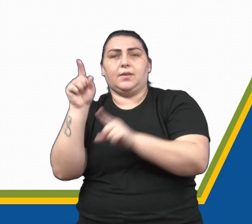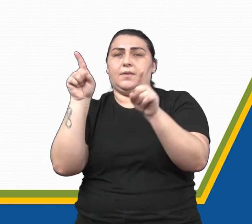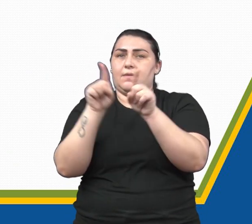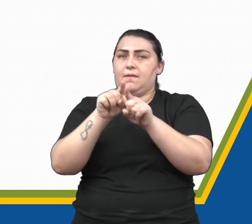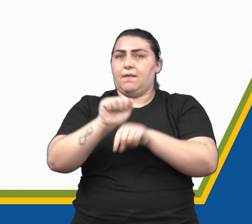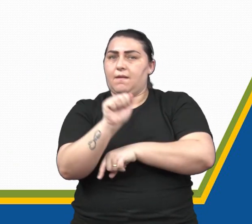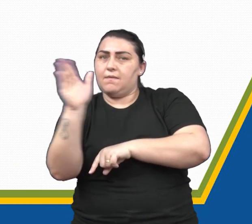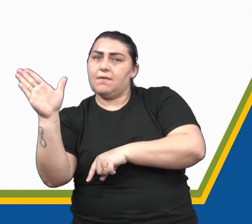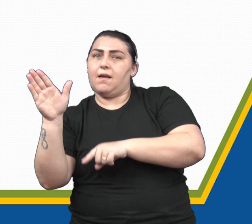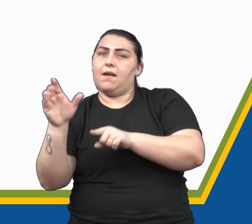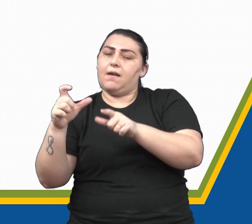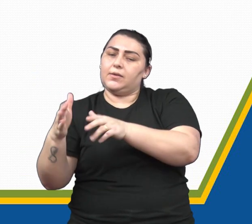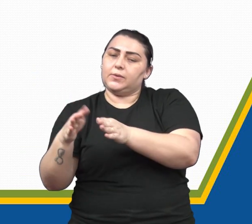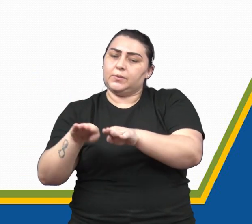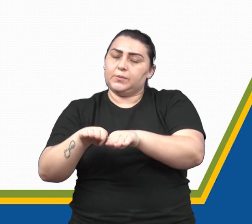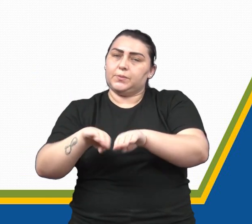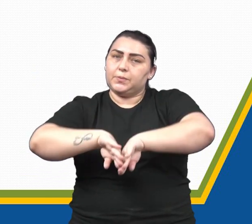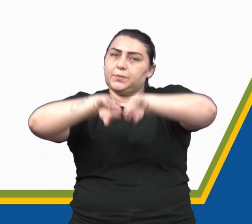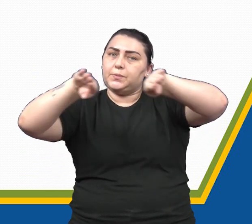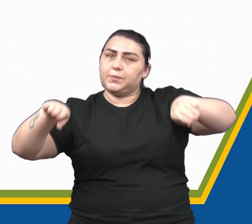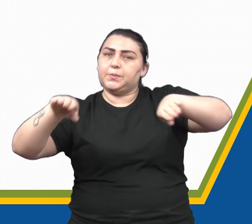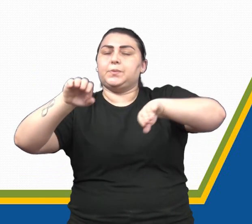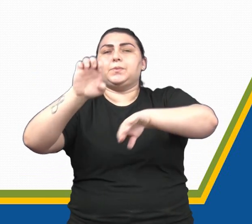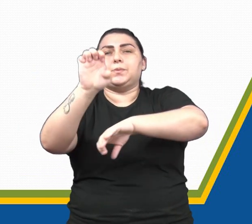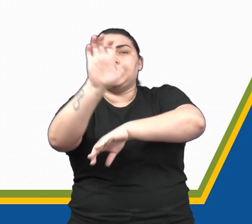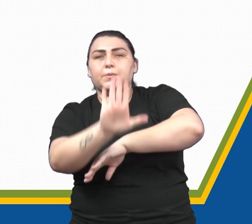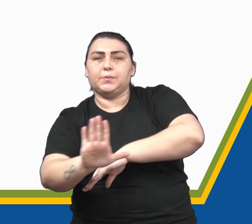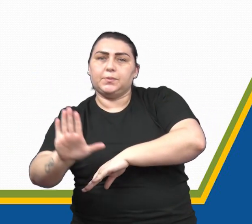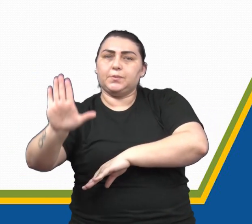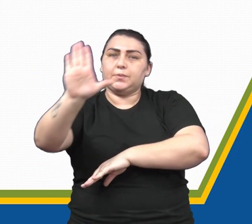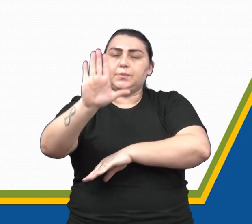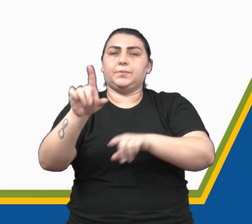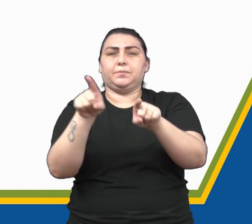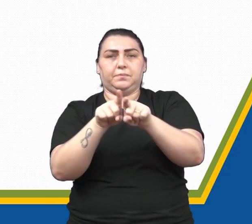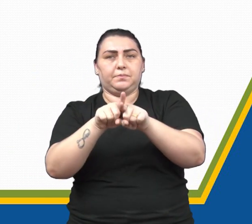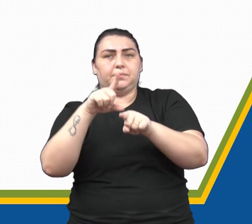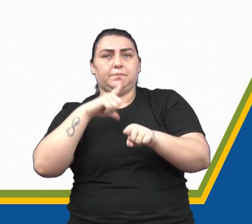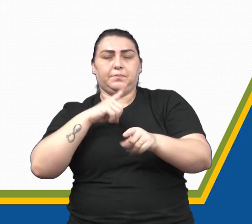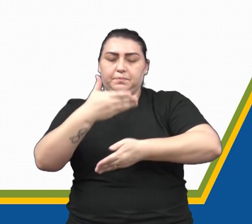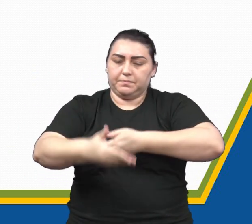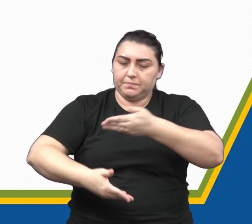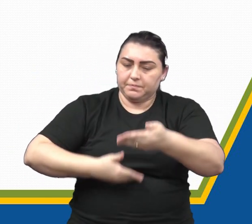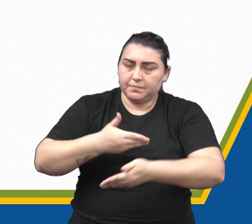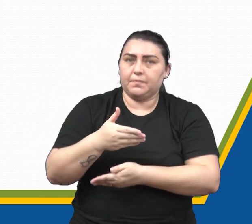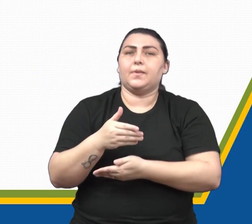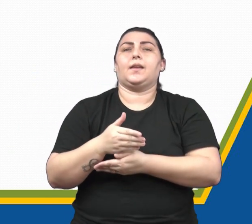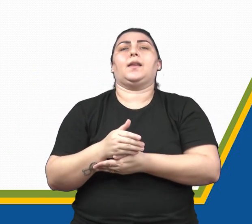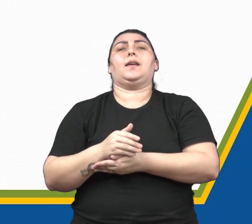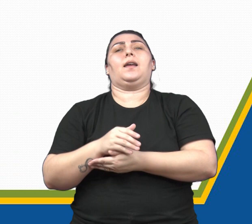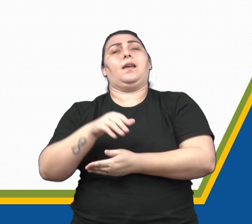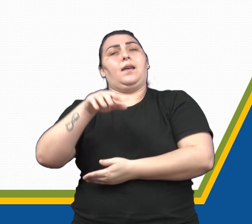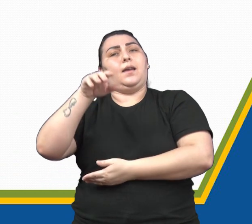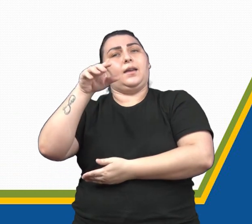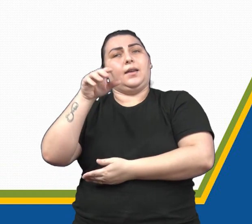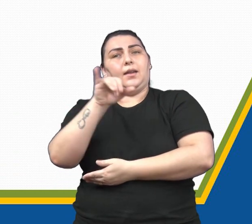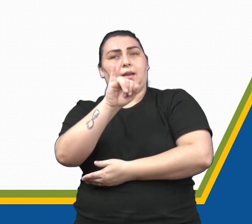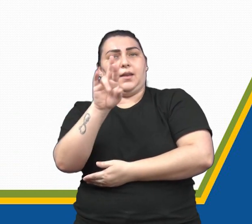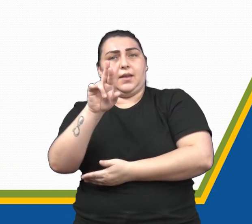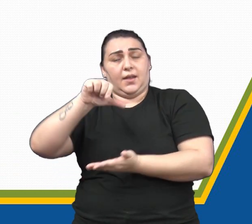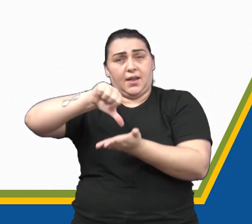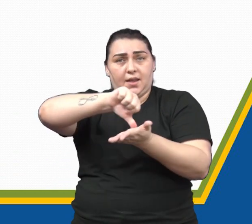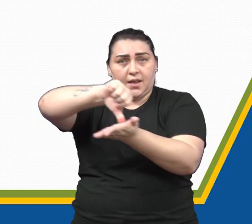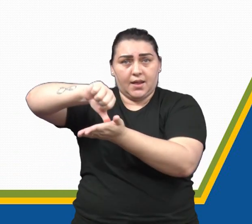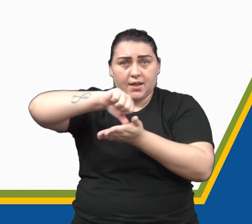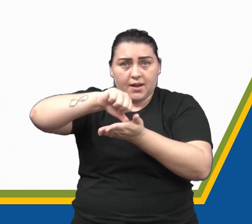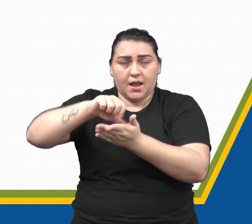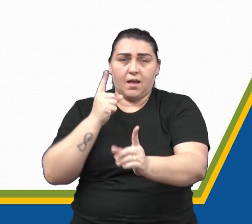Ásia, parte está na Europa, tá? Encontra-se na Geórgia, também tem uma relação com a Ásia, mas ainda é Europa. Azerbaijão, Irã, tá?